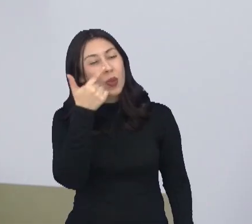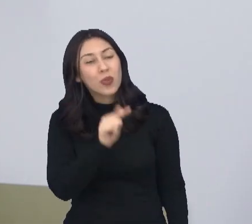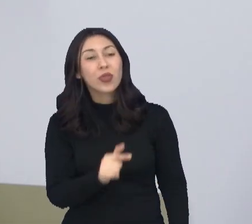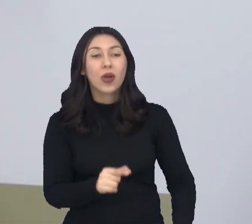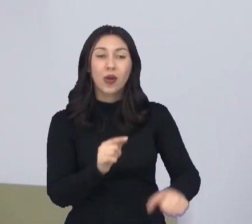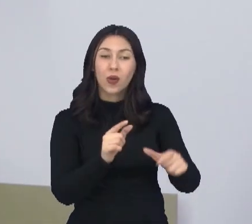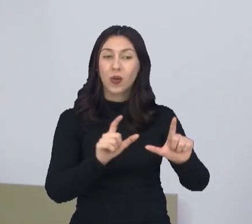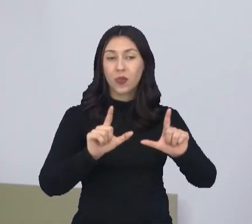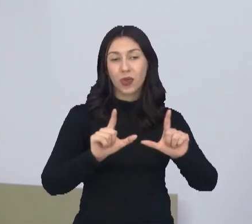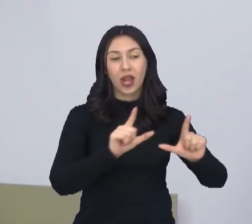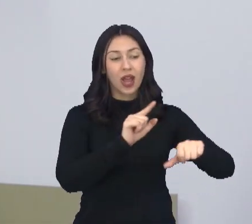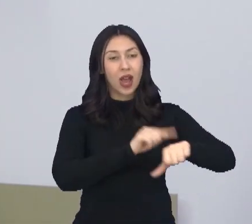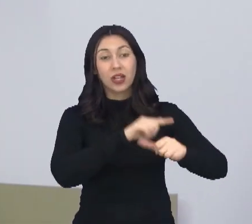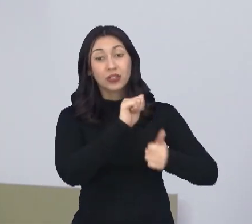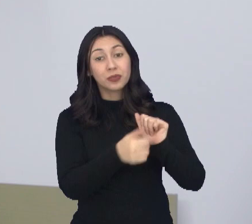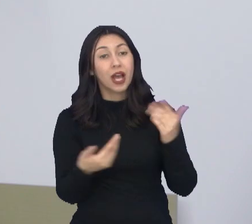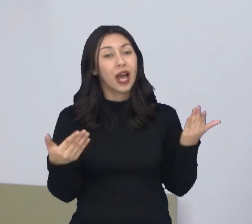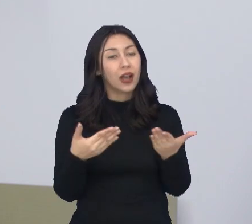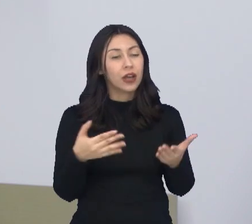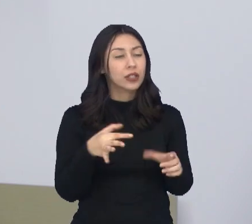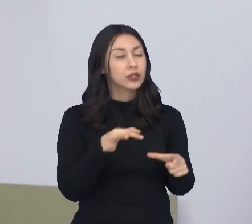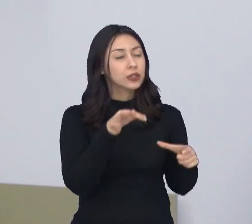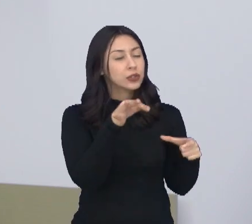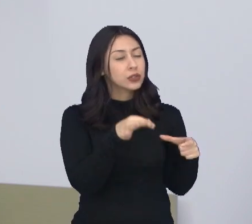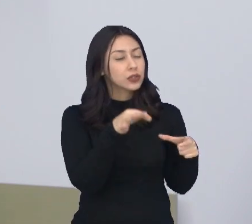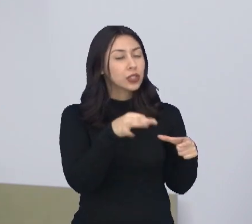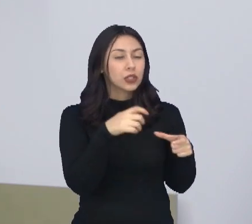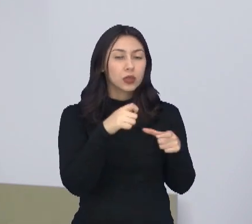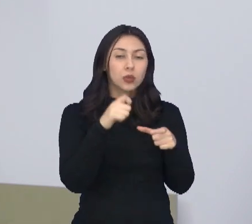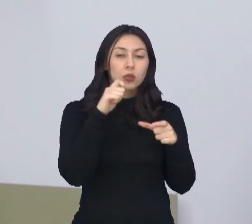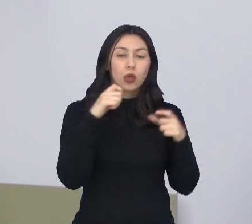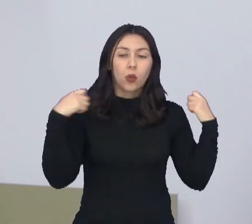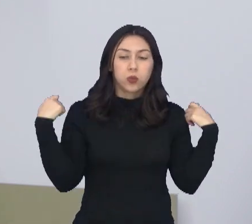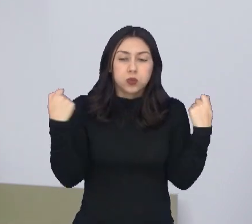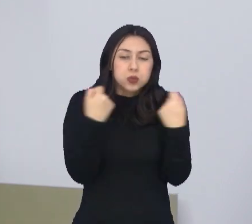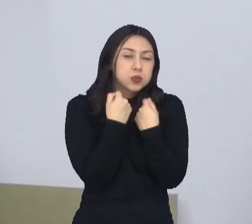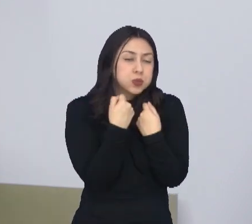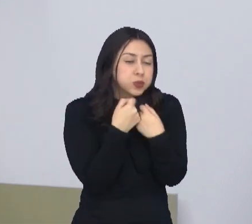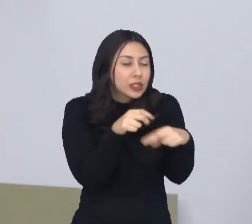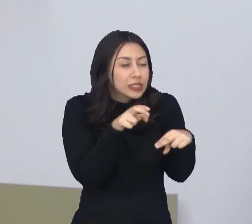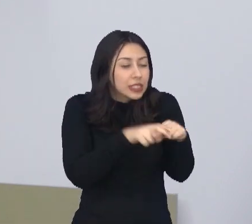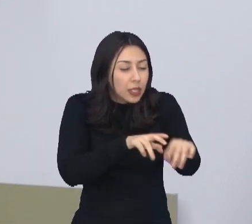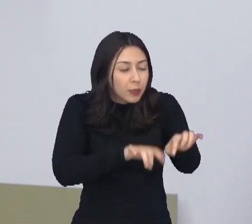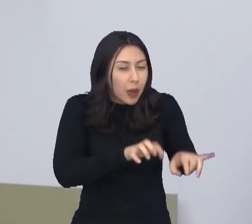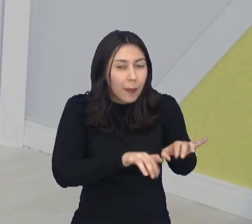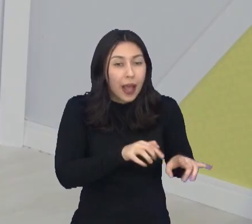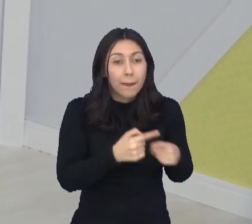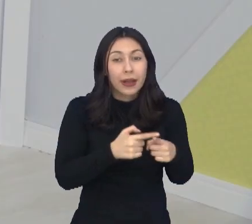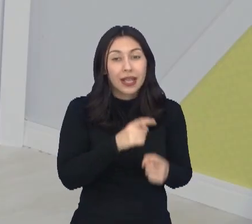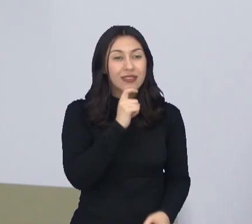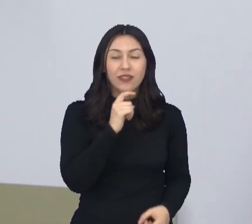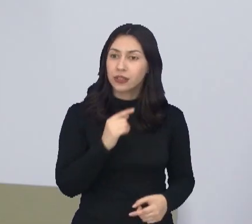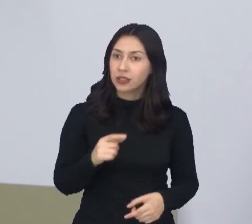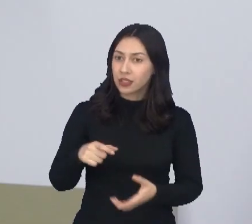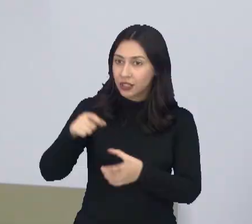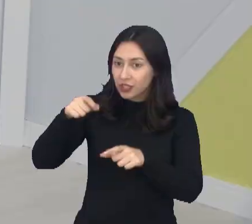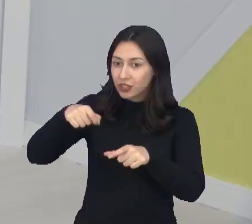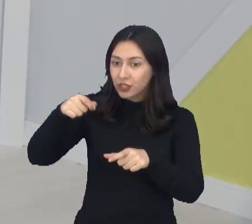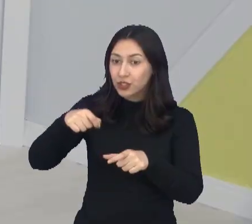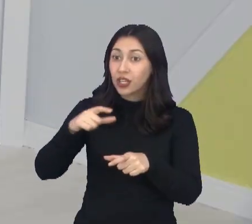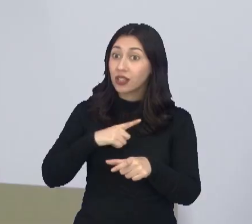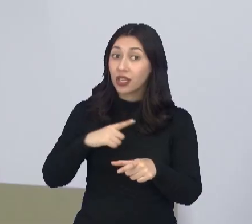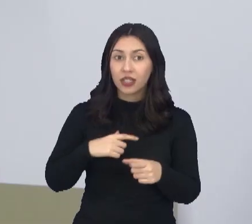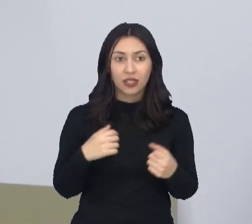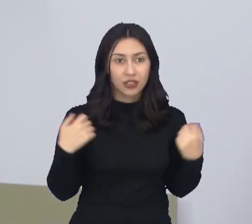Hora do Esporte. Agora eu vou tomar meu chá, vou pegar meu cobertor para sentar na redação e ficar quentinho, porque tá frio lá fora. Tem chá lá? Tem. Cobertor